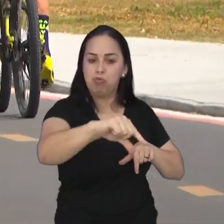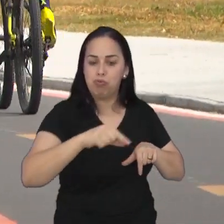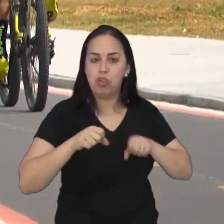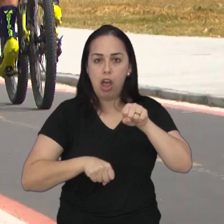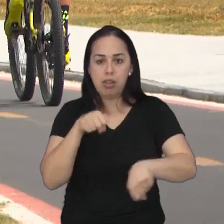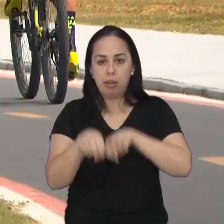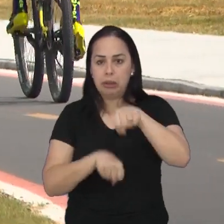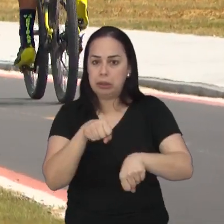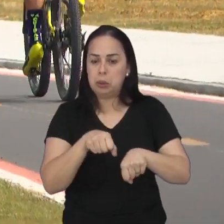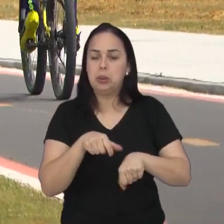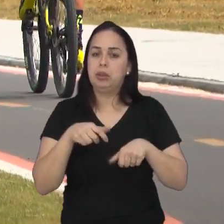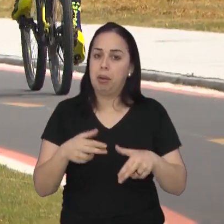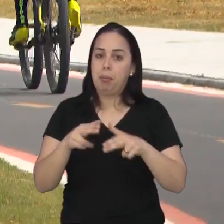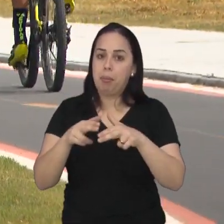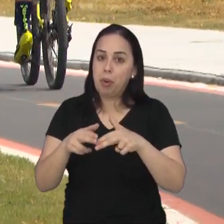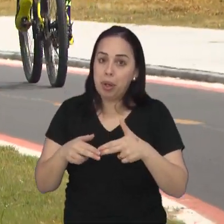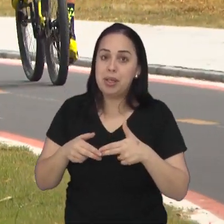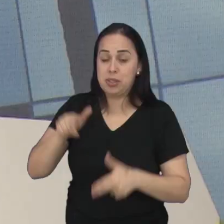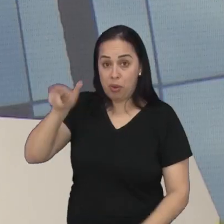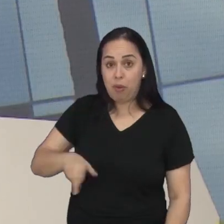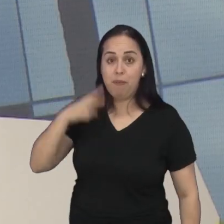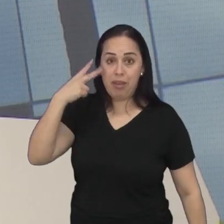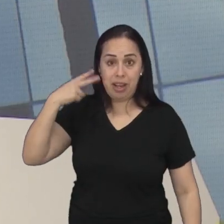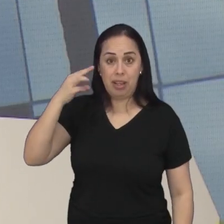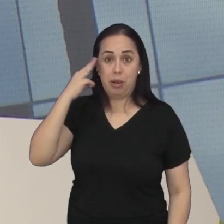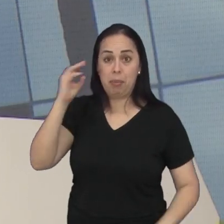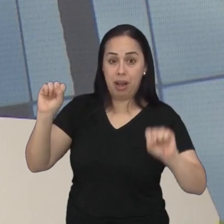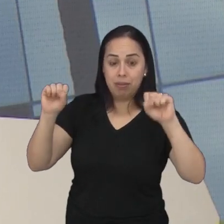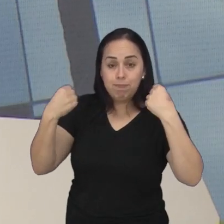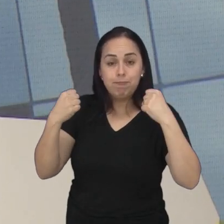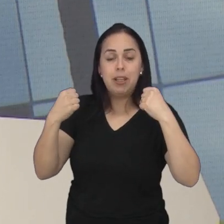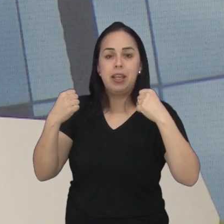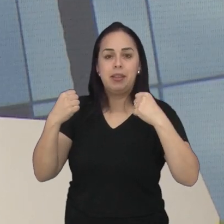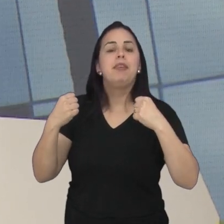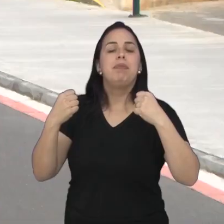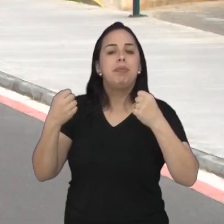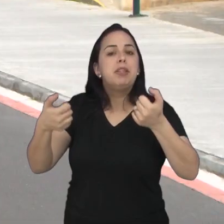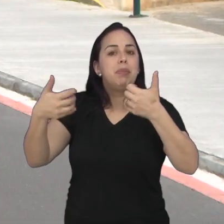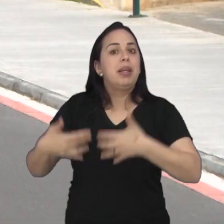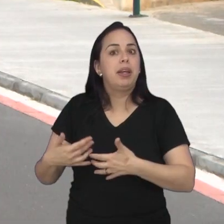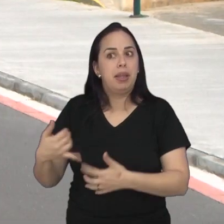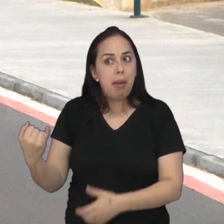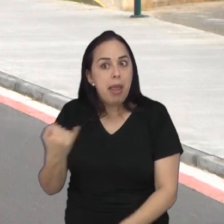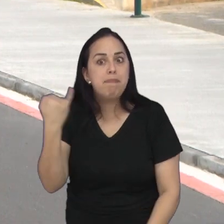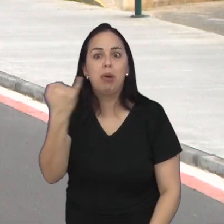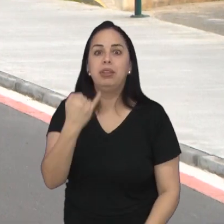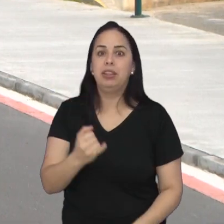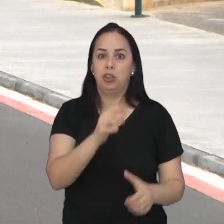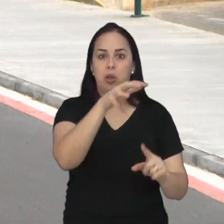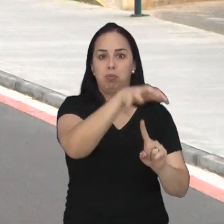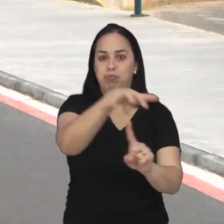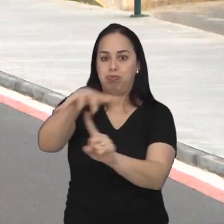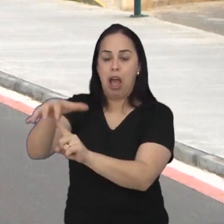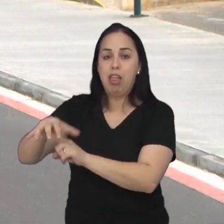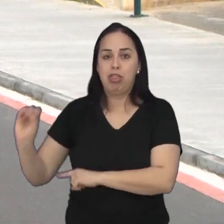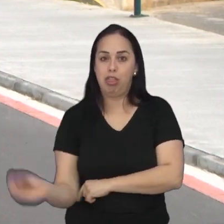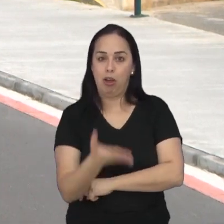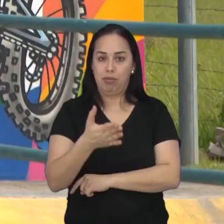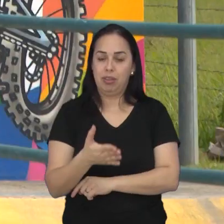de ciclovias espalhadas pela cidade, motivo que, segundo o vereador Marcão, reforça a necessidade de novos bike